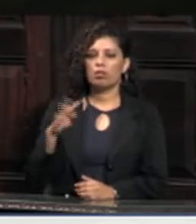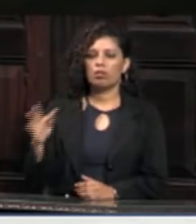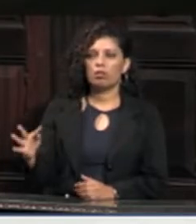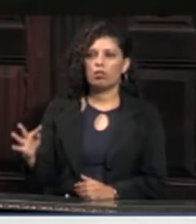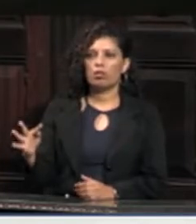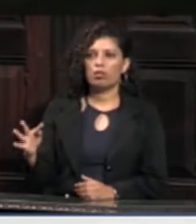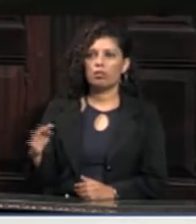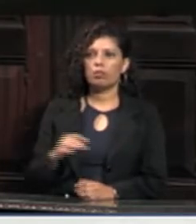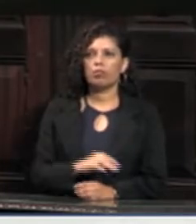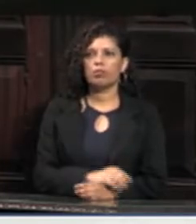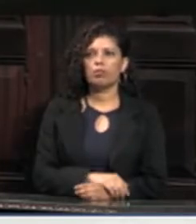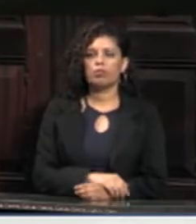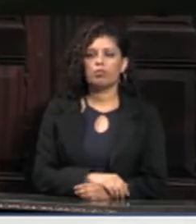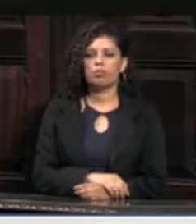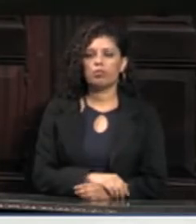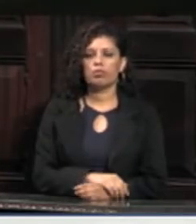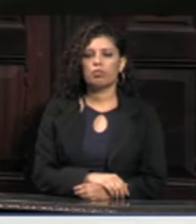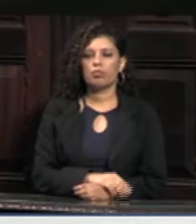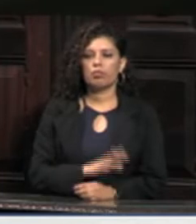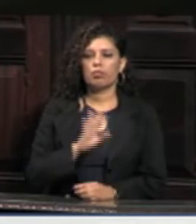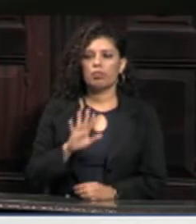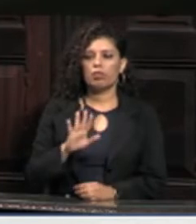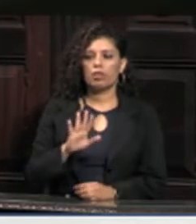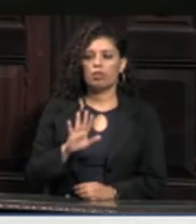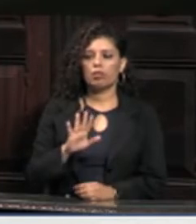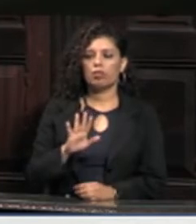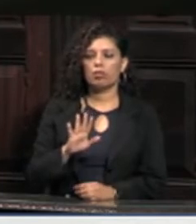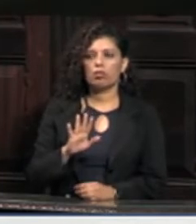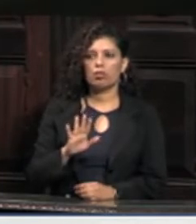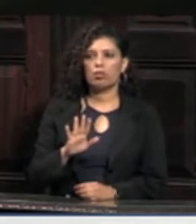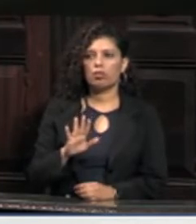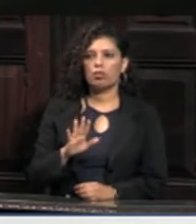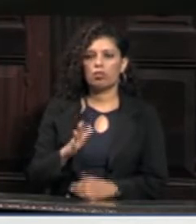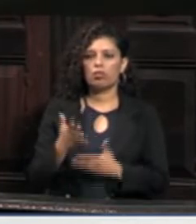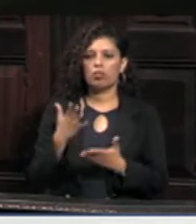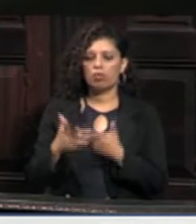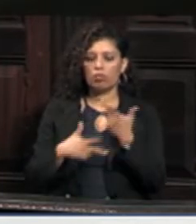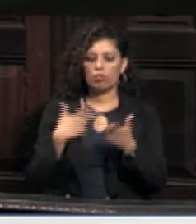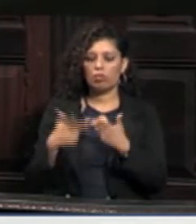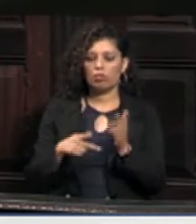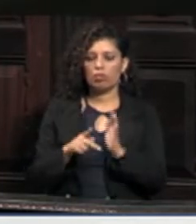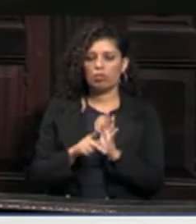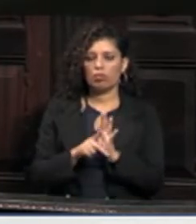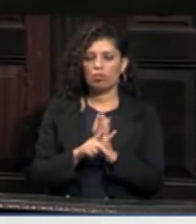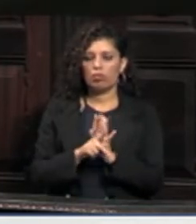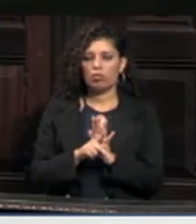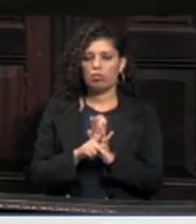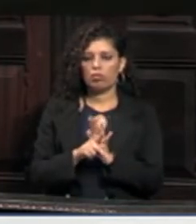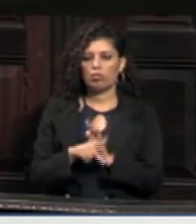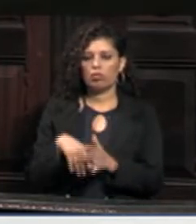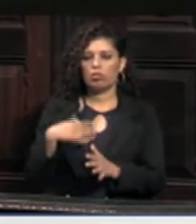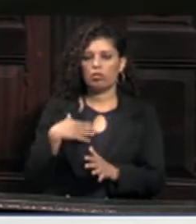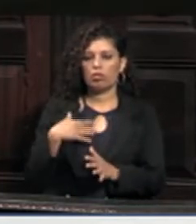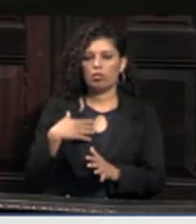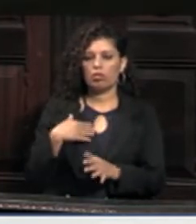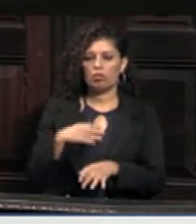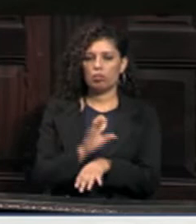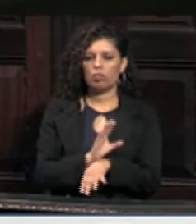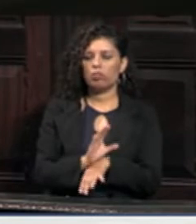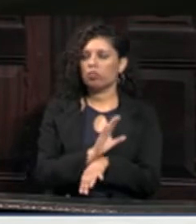interpretação. Bom, mas quanto ao projeto, o meu parecer é pela